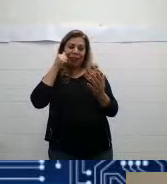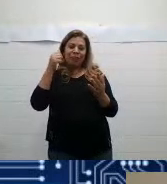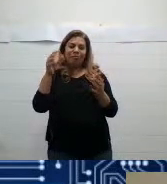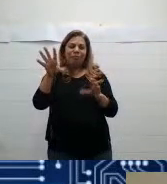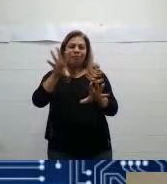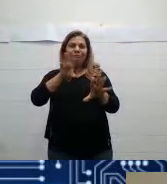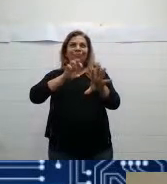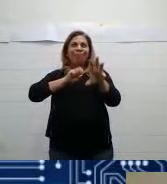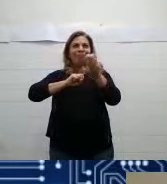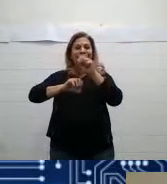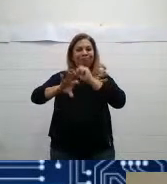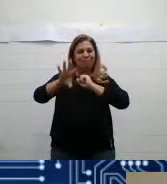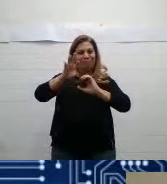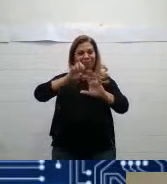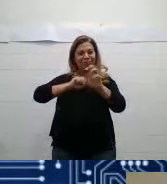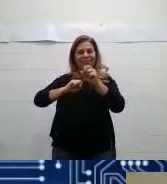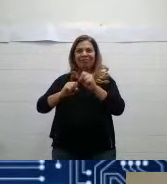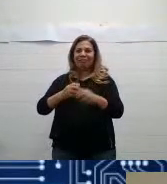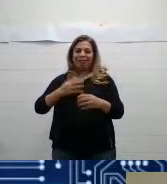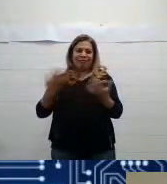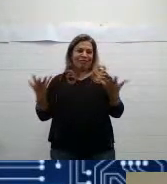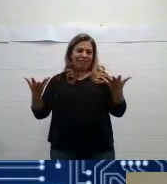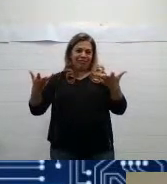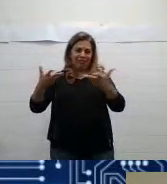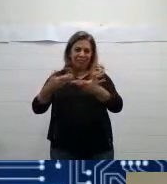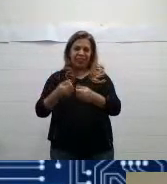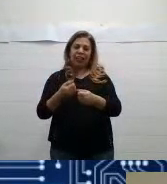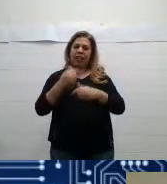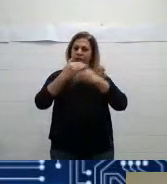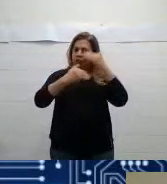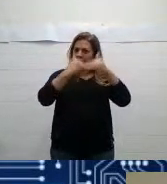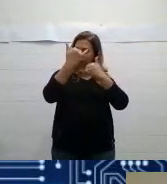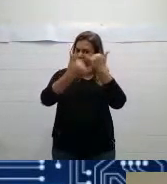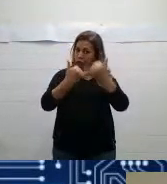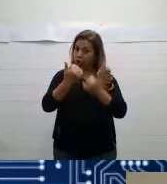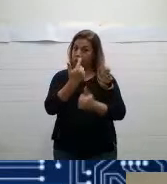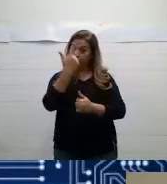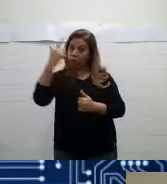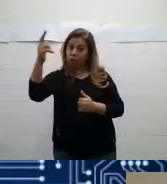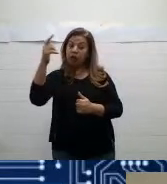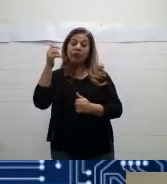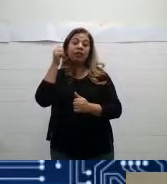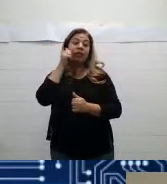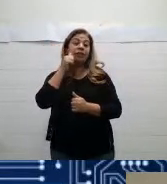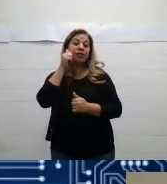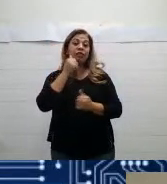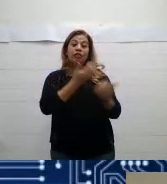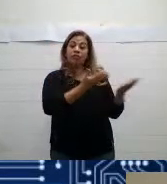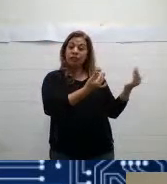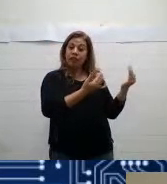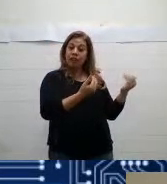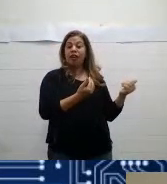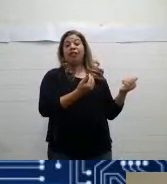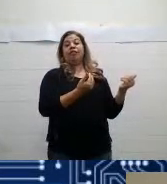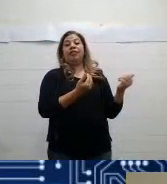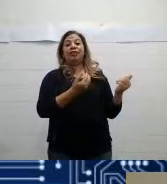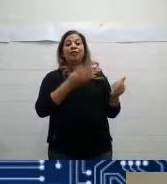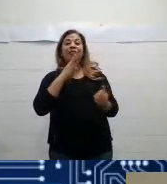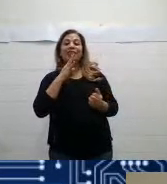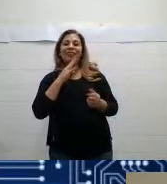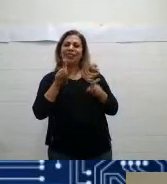nós promovemos a construção desse game para que outras meninas também tenham a oportunidade de conhecer e, quem sabe, se espelhar na história dessas